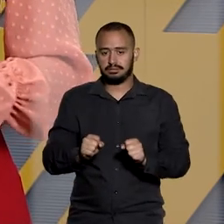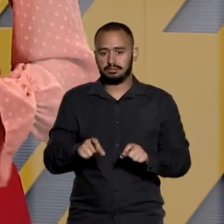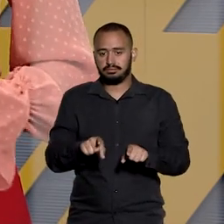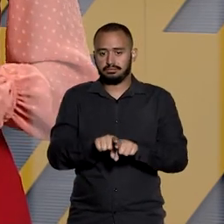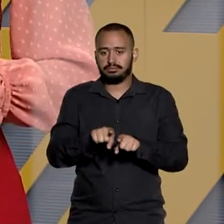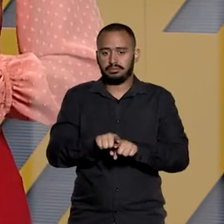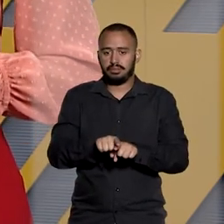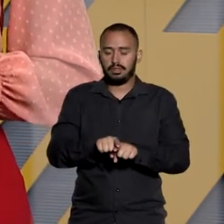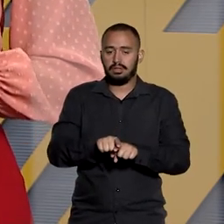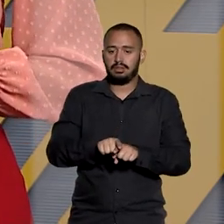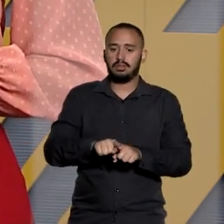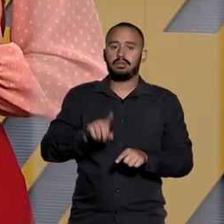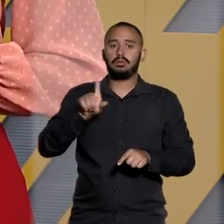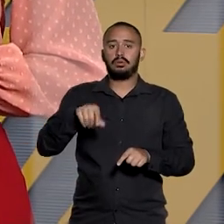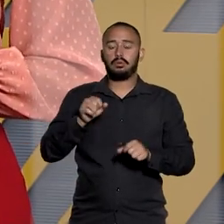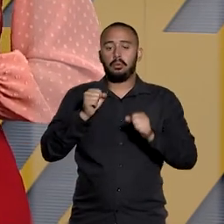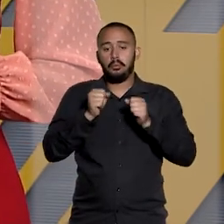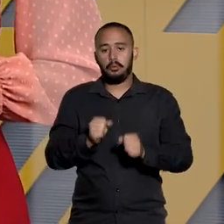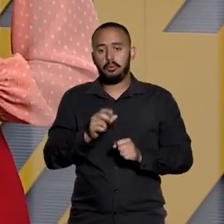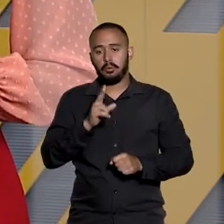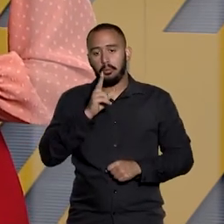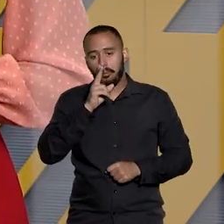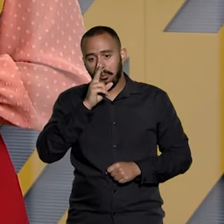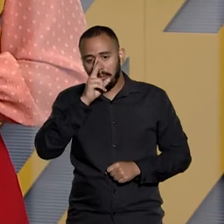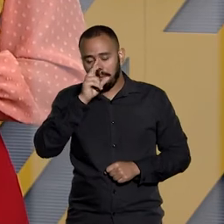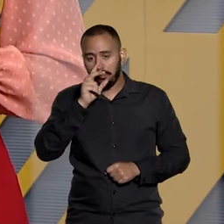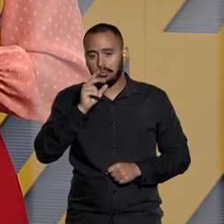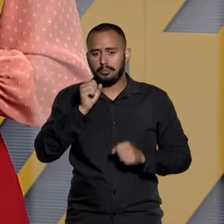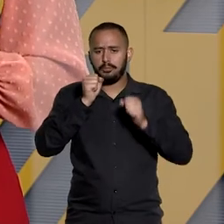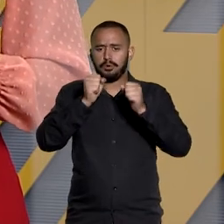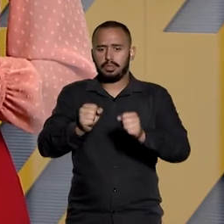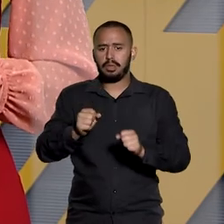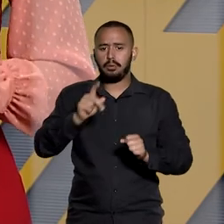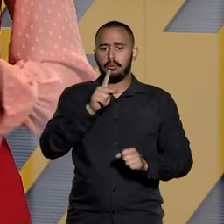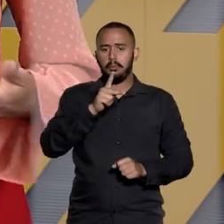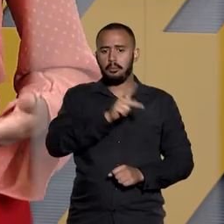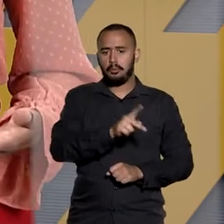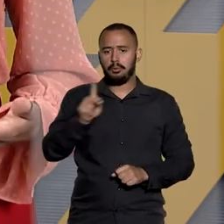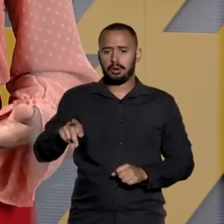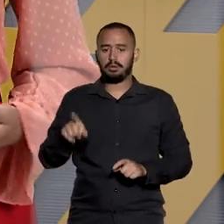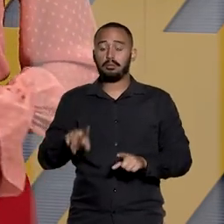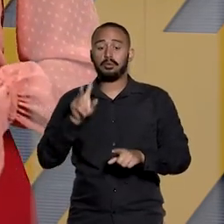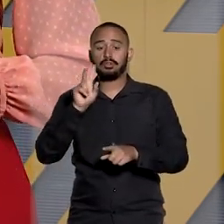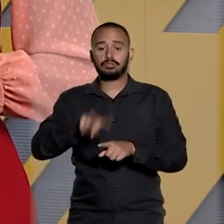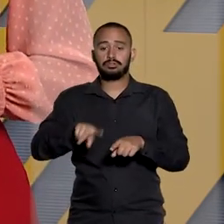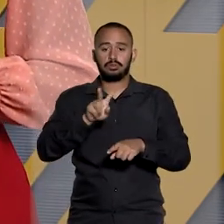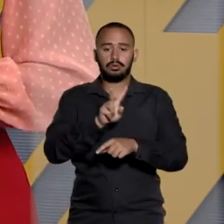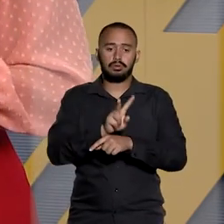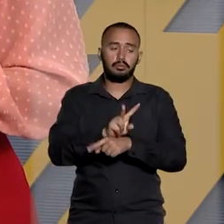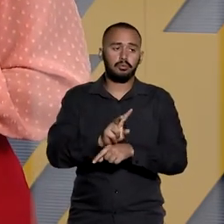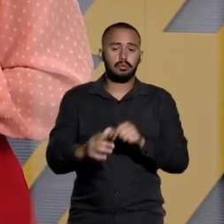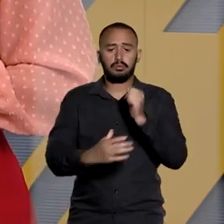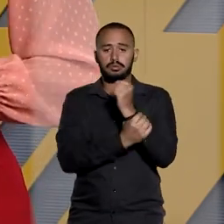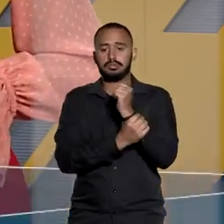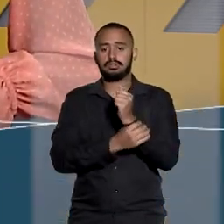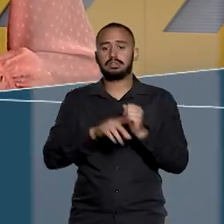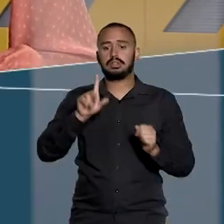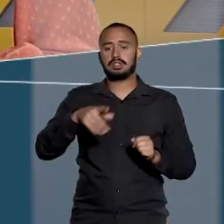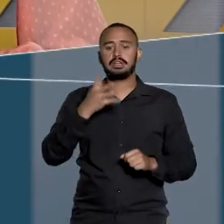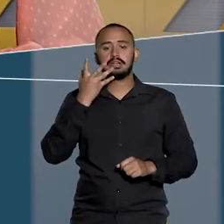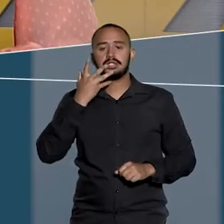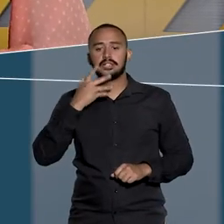previdenciários, com base no dever do poder público e da sociedade quanto à proteção da criança e do adolescente.